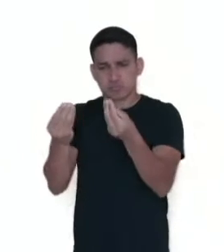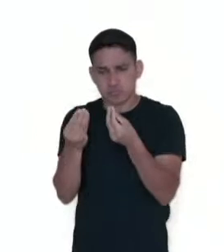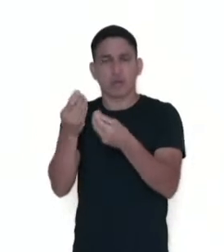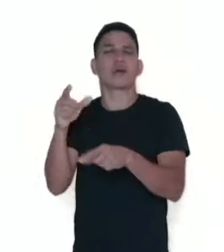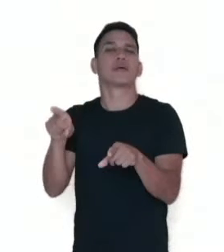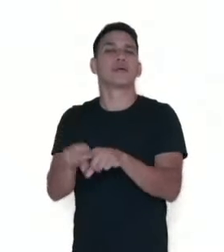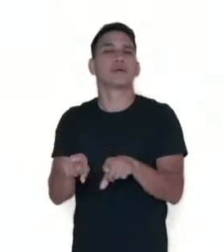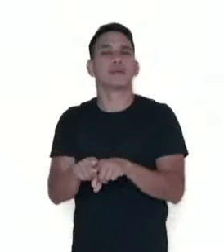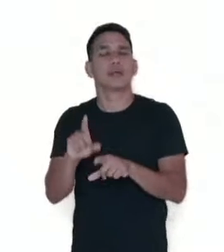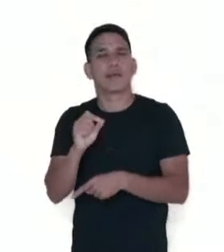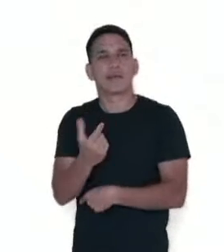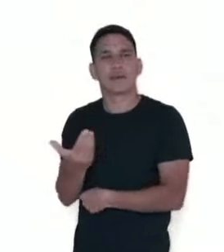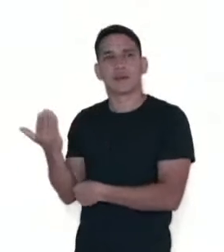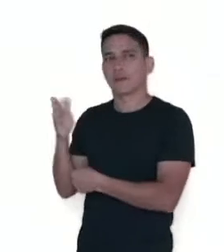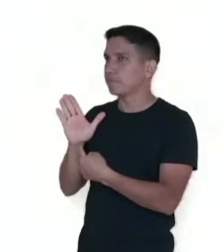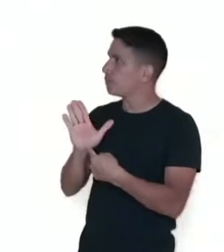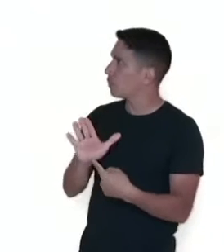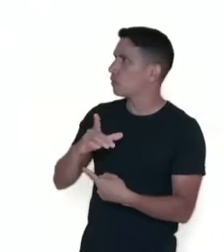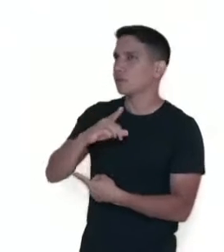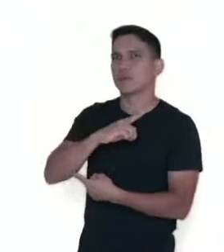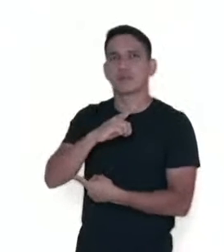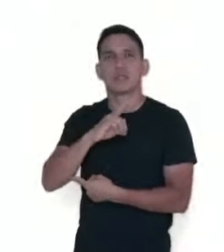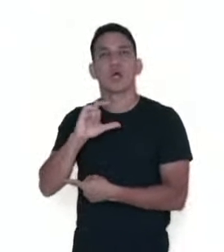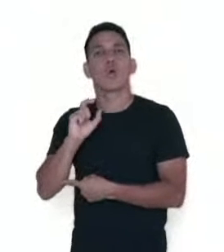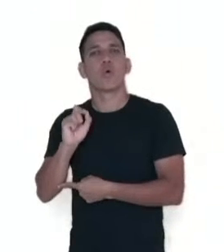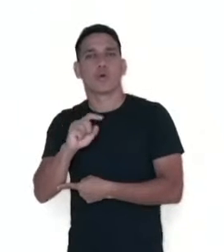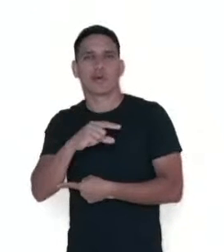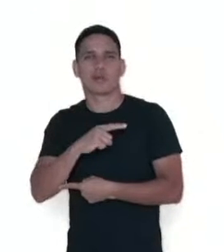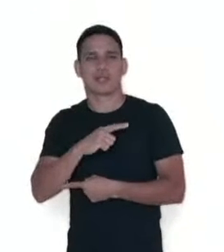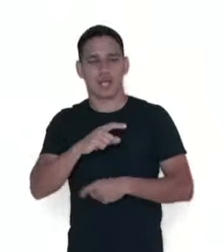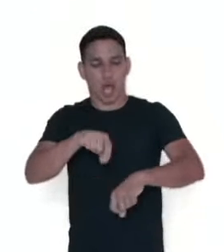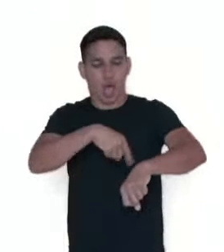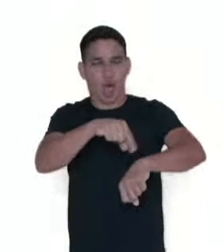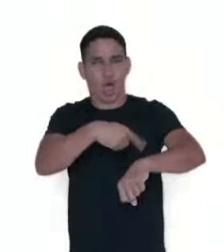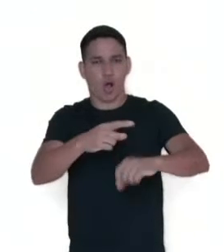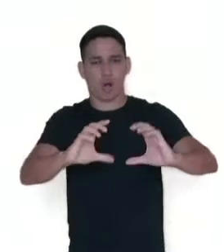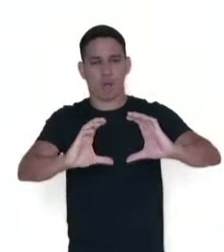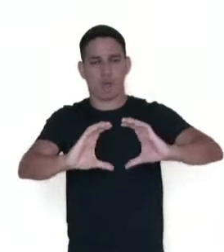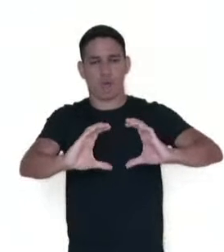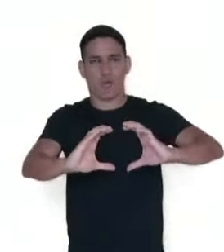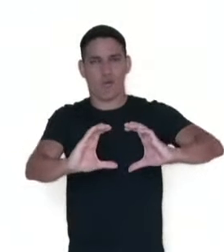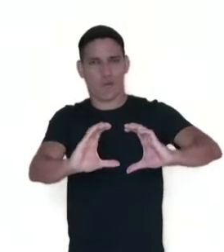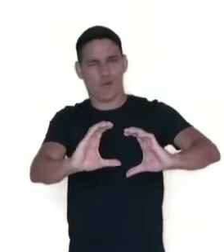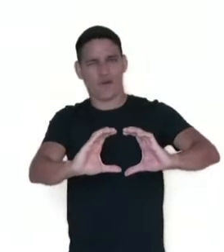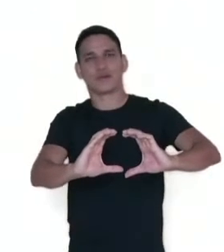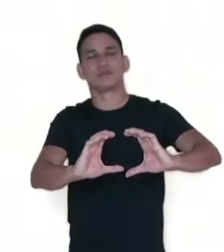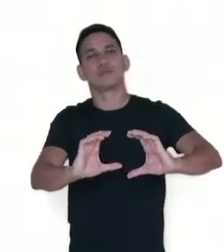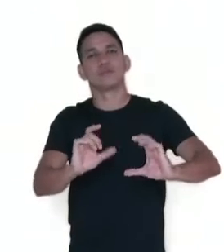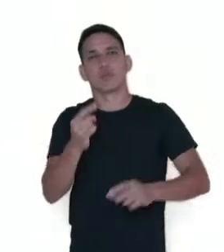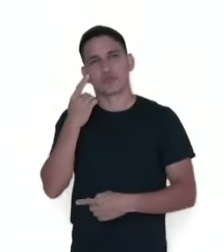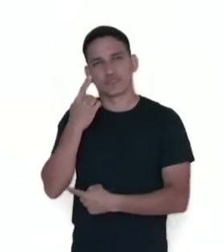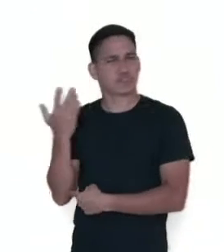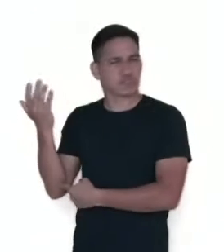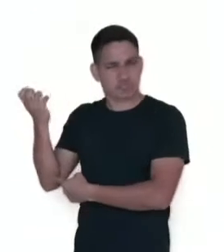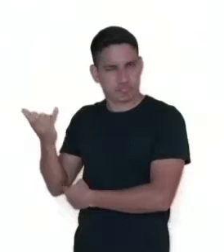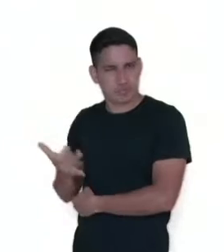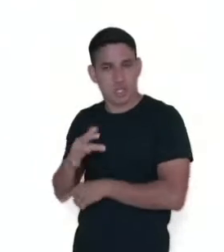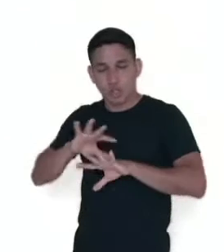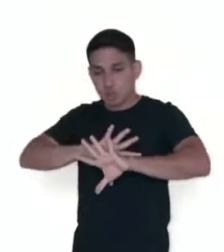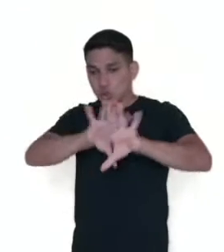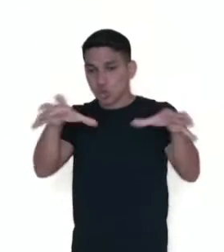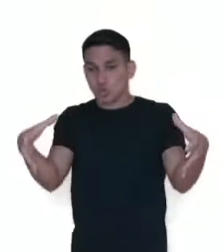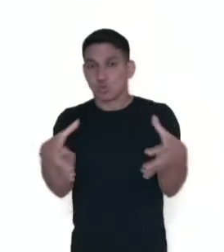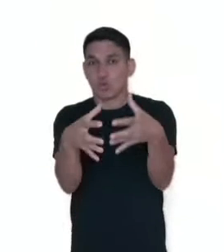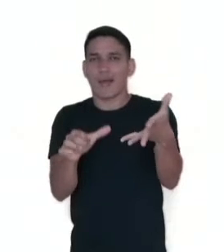verduras, temos ali a representação de um despertador, um relógio, enfim, né? Juntando todos